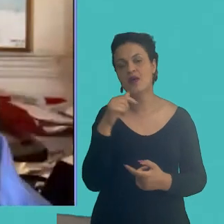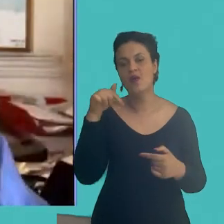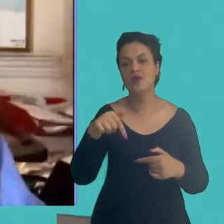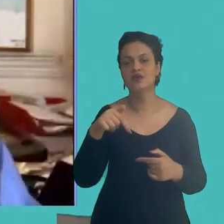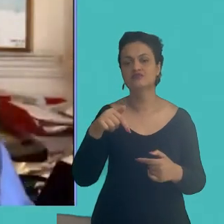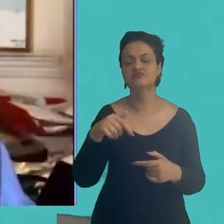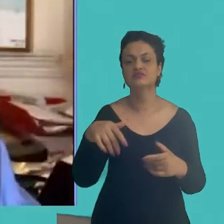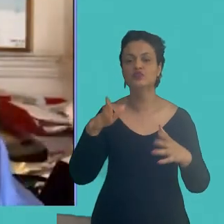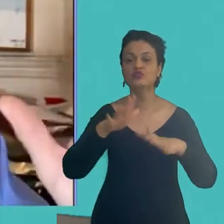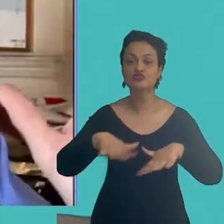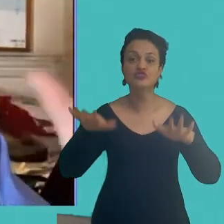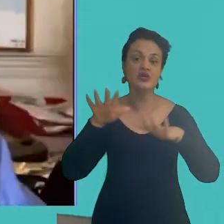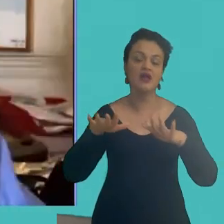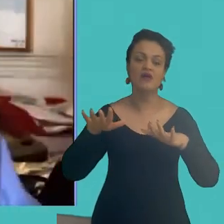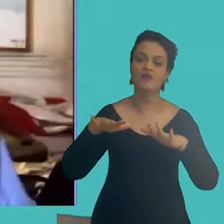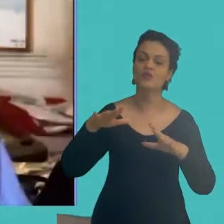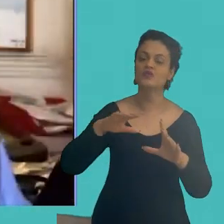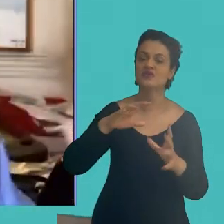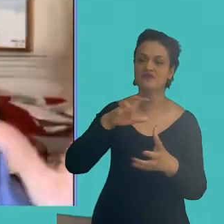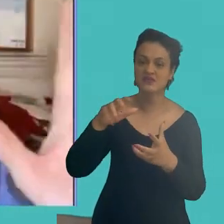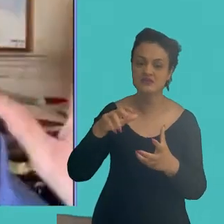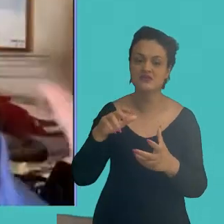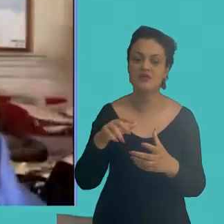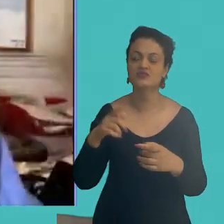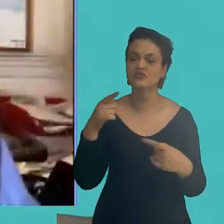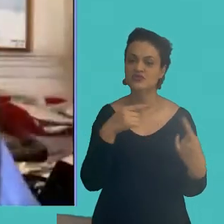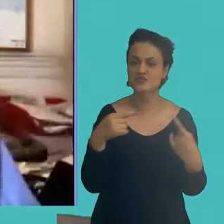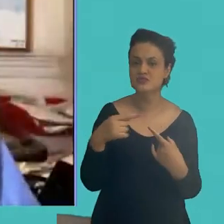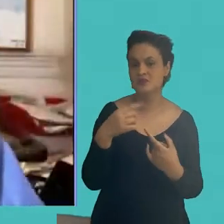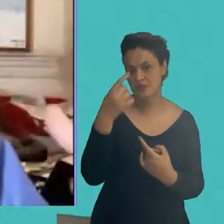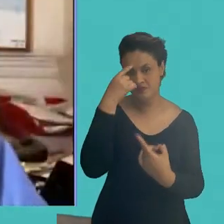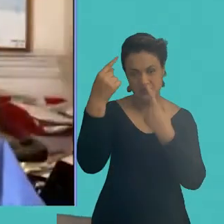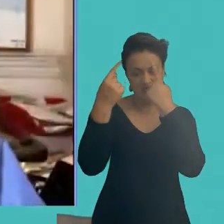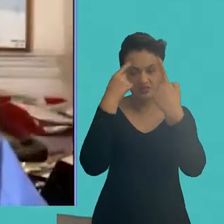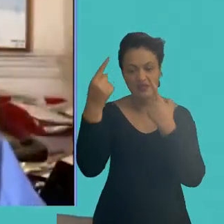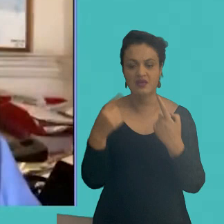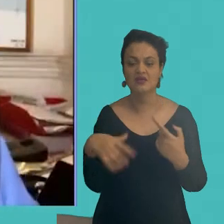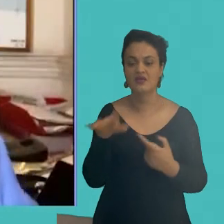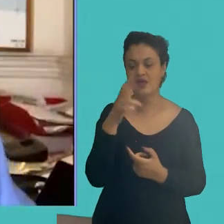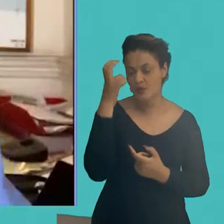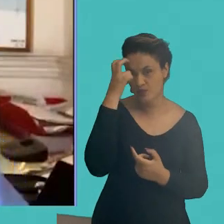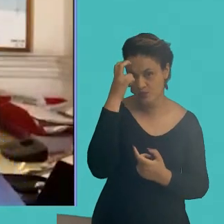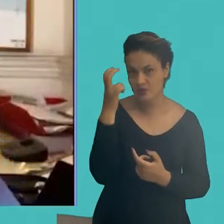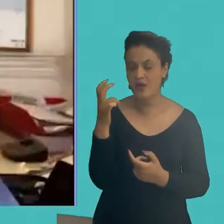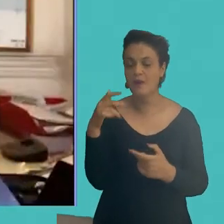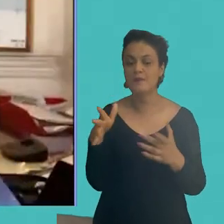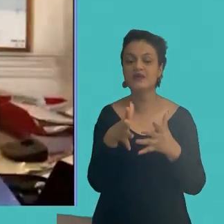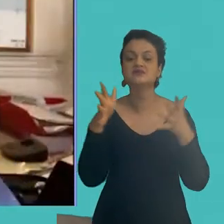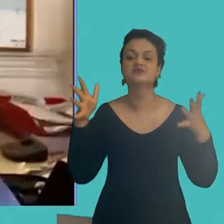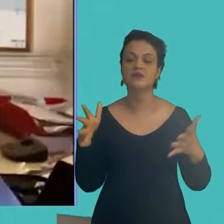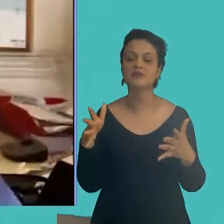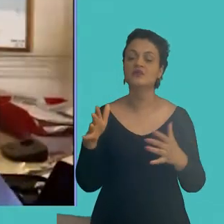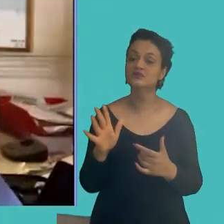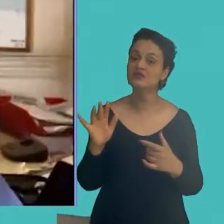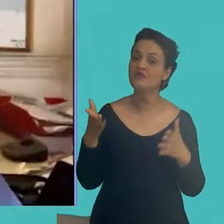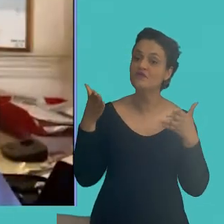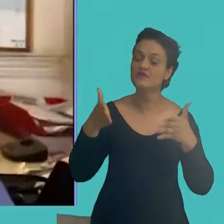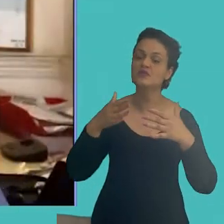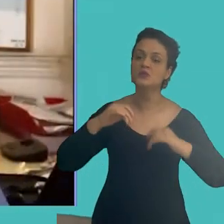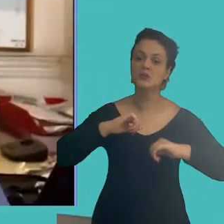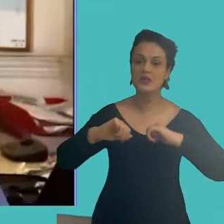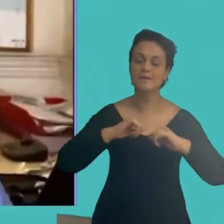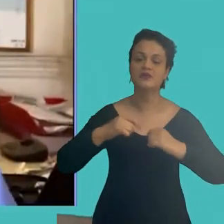do plano universal, do plano da discussão de ideias, do plano cultural mais amplo, e estou vindo para o debate político-eleitoral